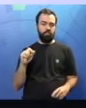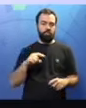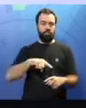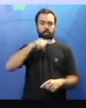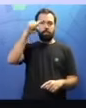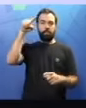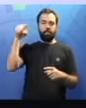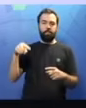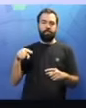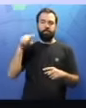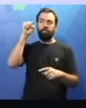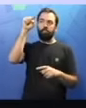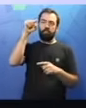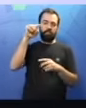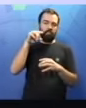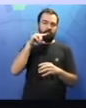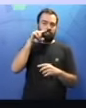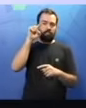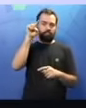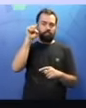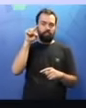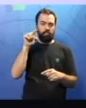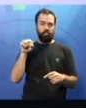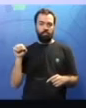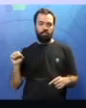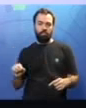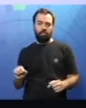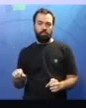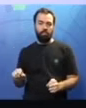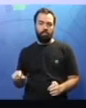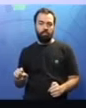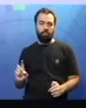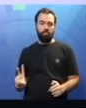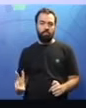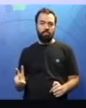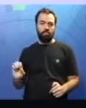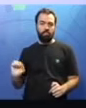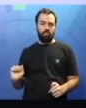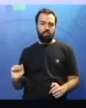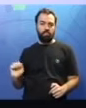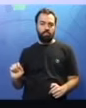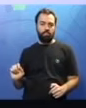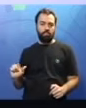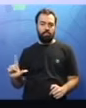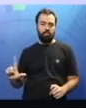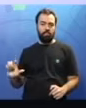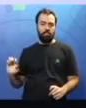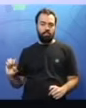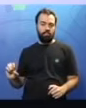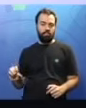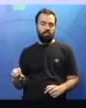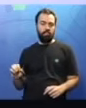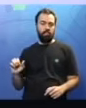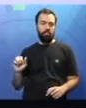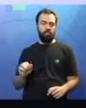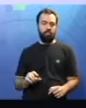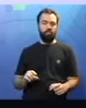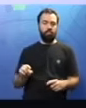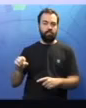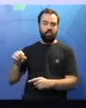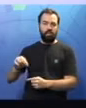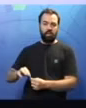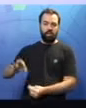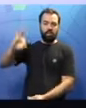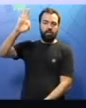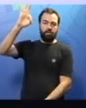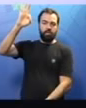onda. Vales são os pontos mais baixos de propagação da onda. Amplitude é a diferença de